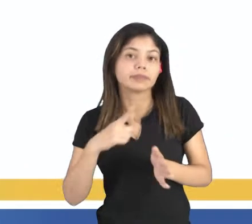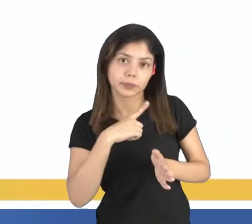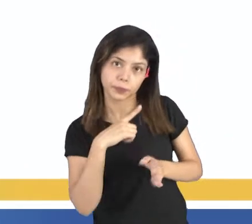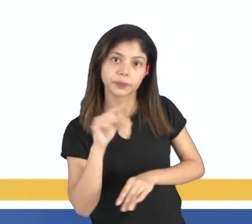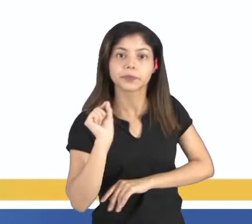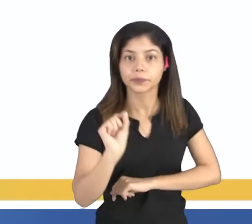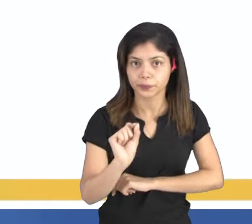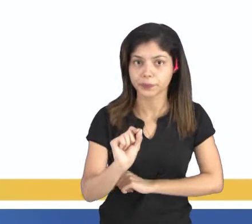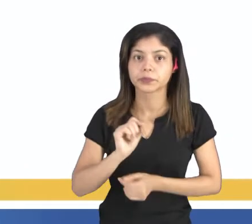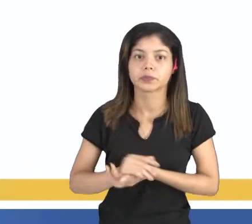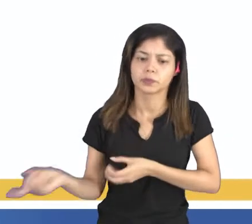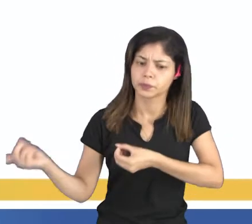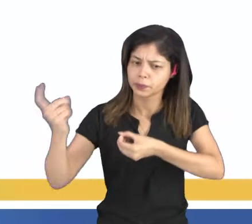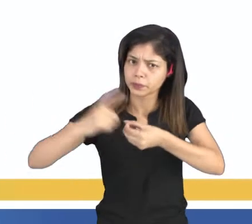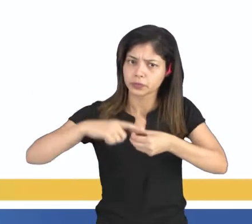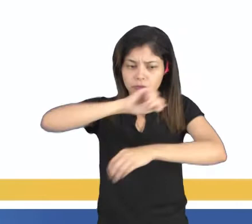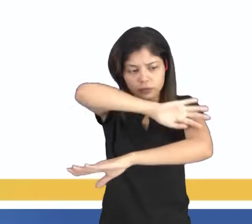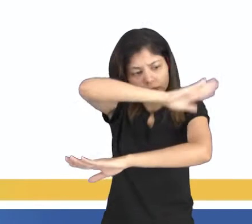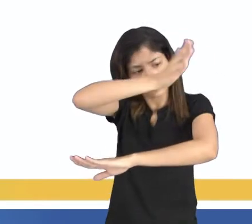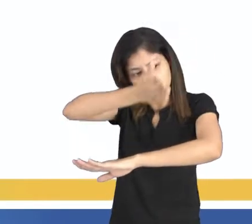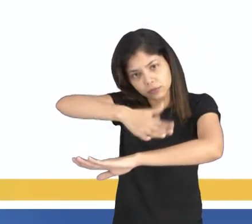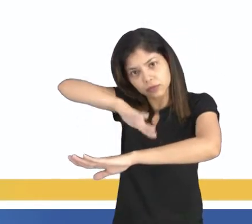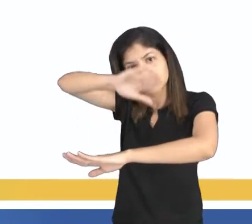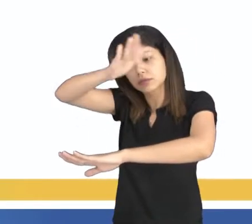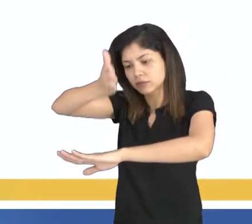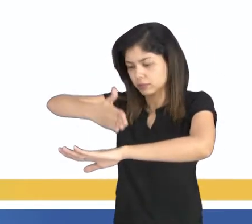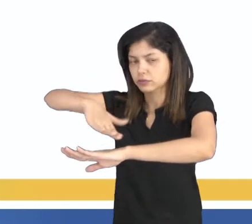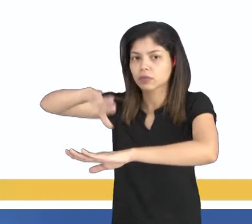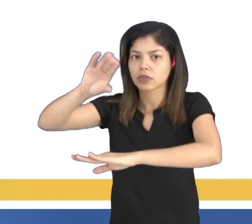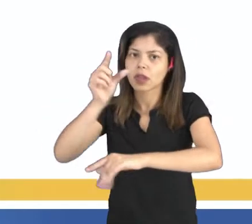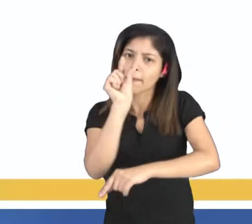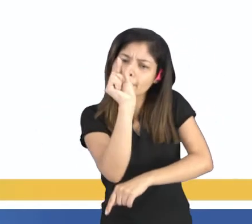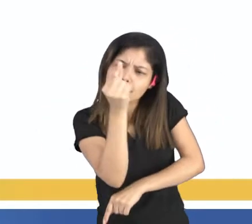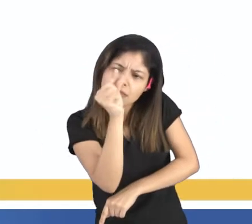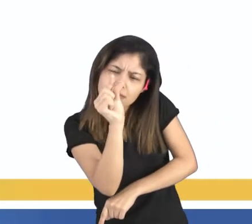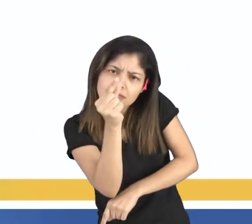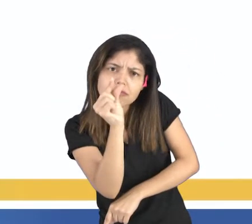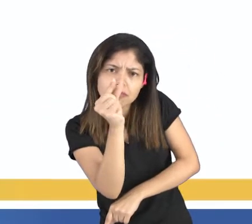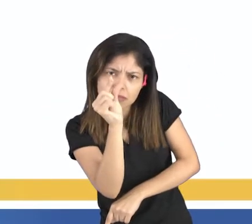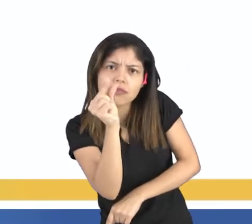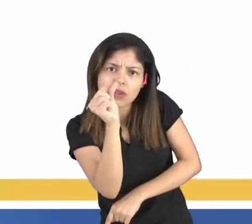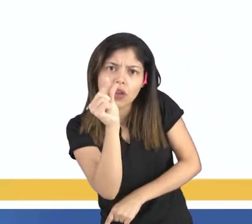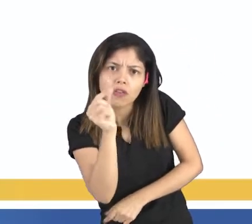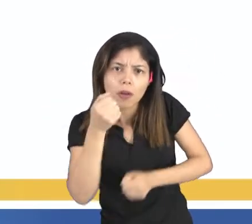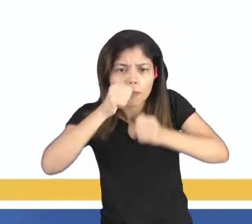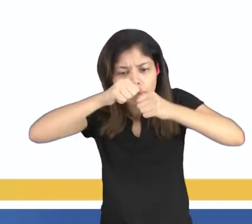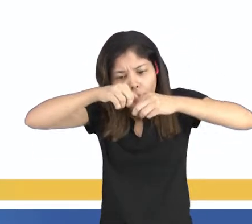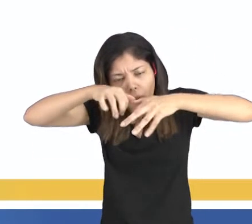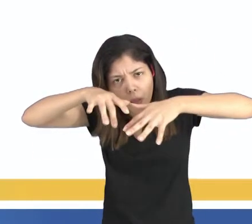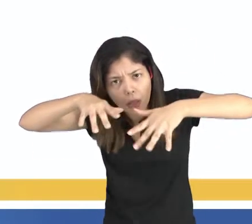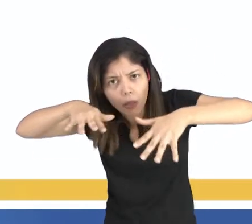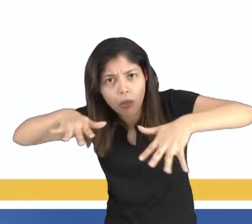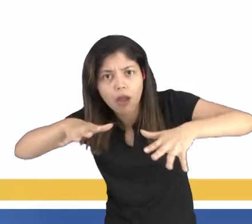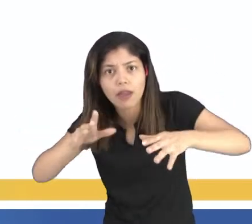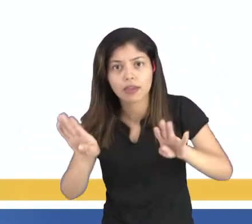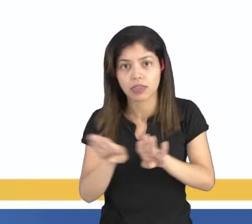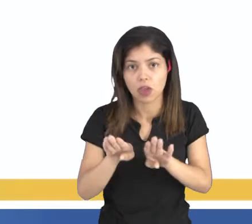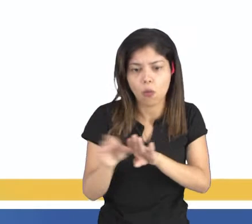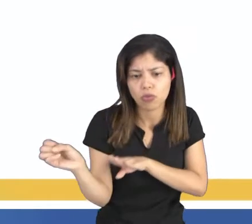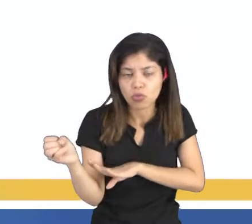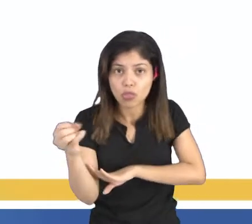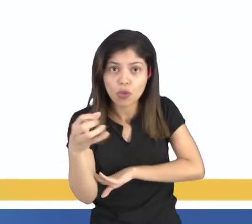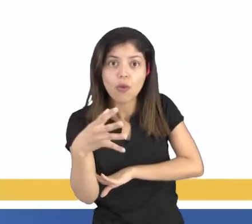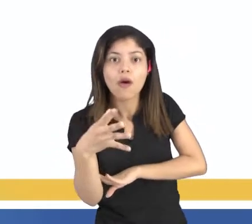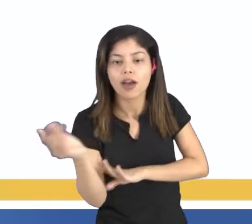que eles vêm das montanhas, partículas que vêm se decompondo, vêm tomando